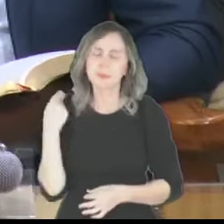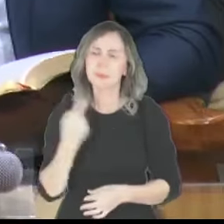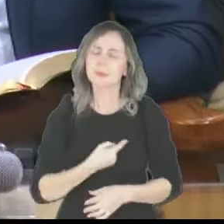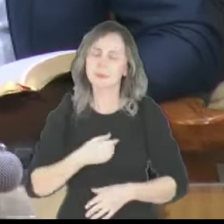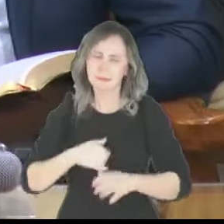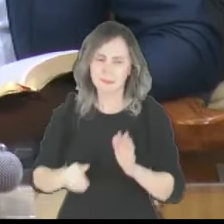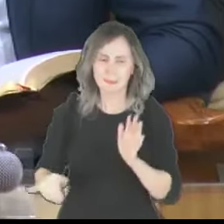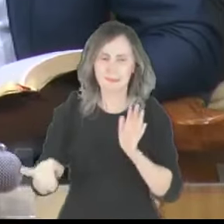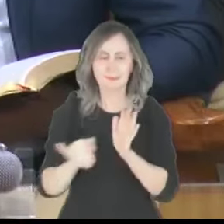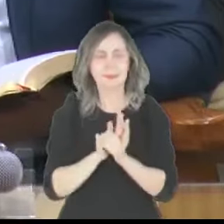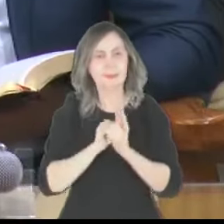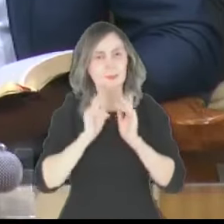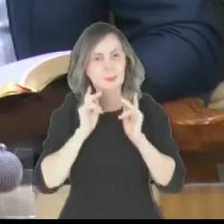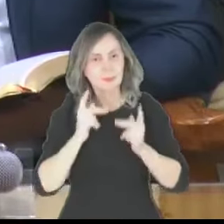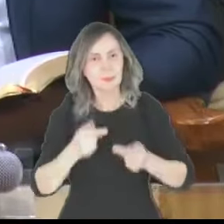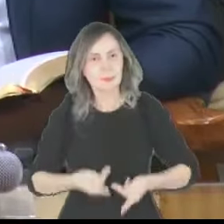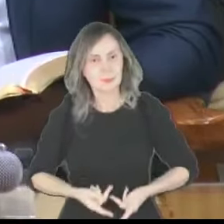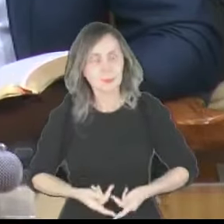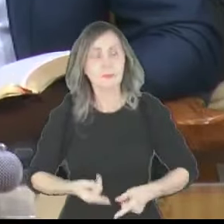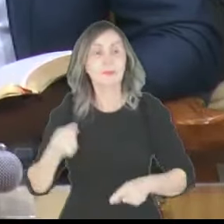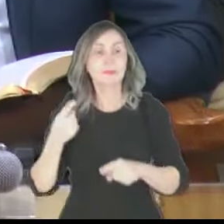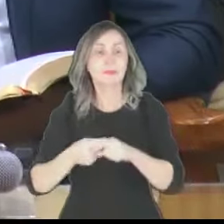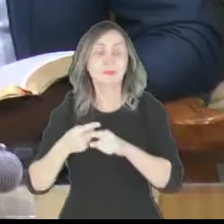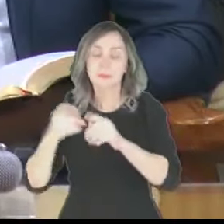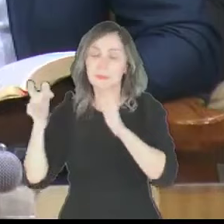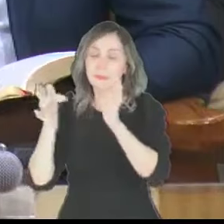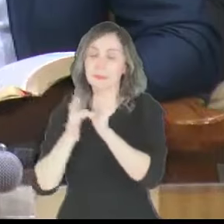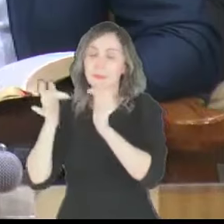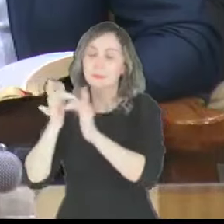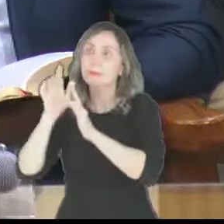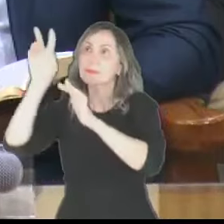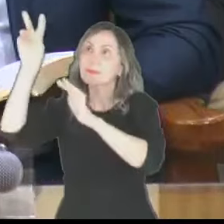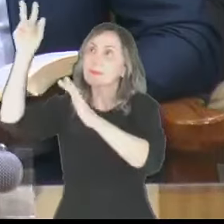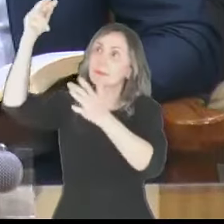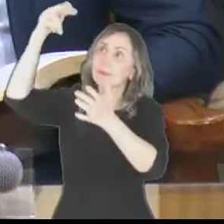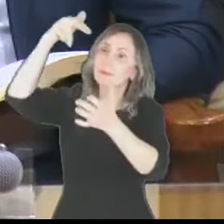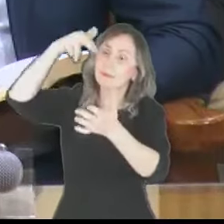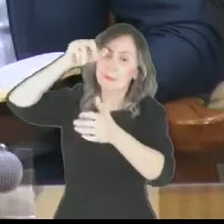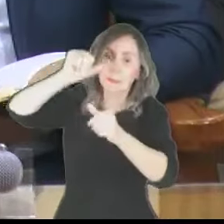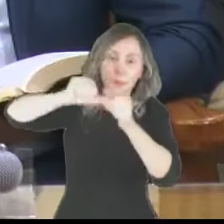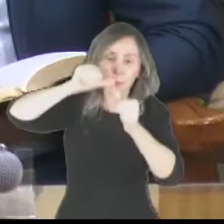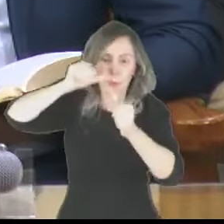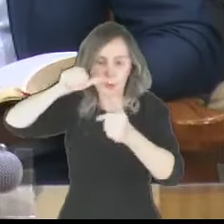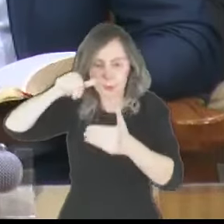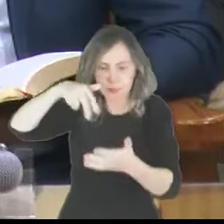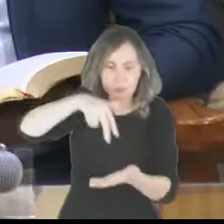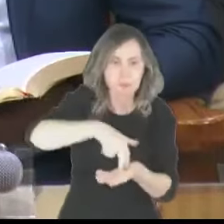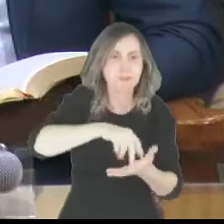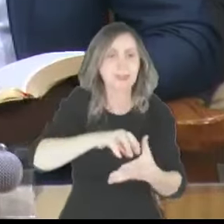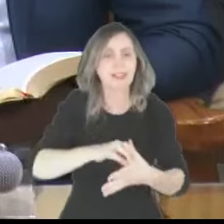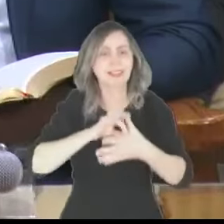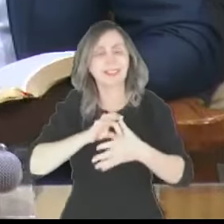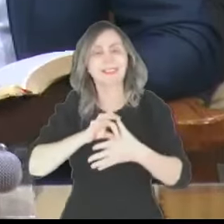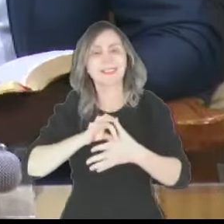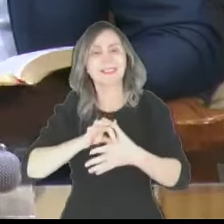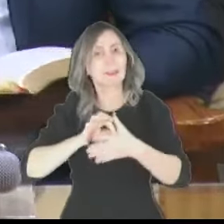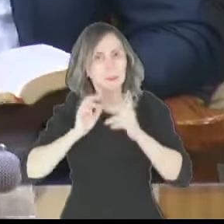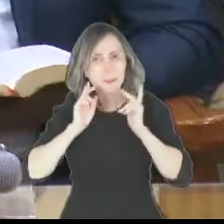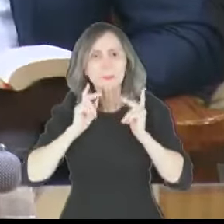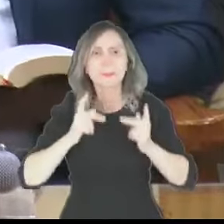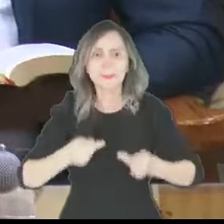Porque o verbo Se fez carne A nossa identidade Espiritual Ele é Deus A nossa identidade Humana Porque ele é homem Também